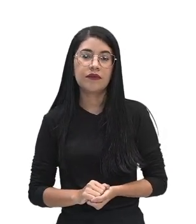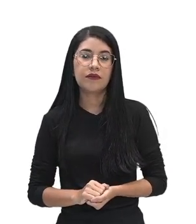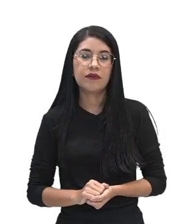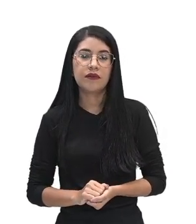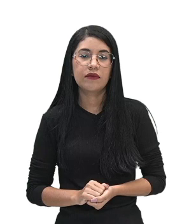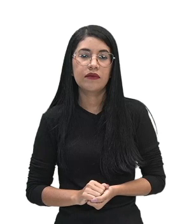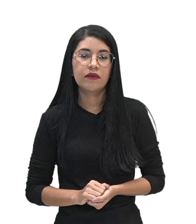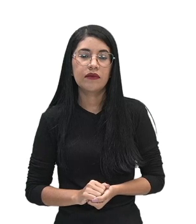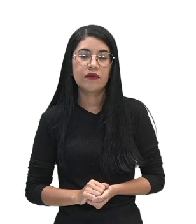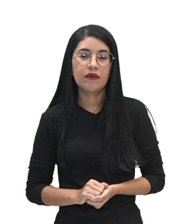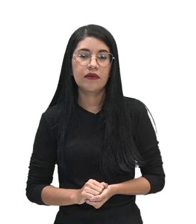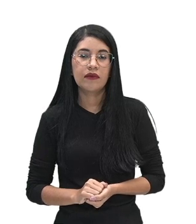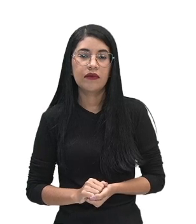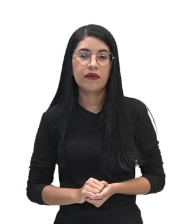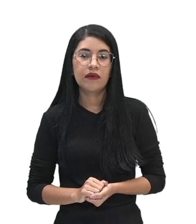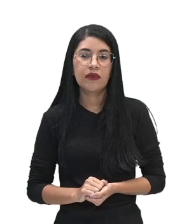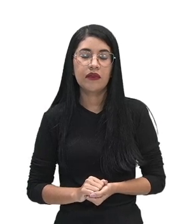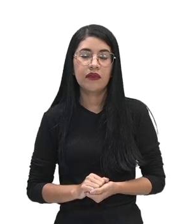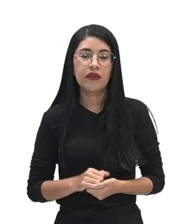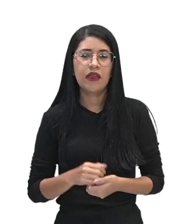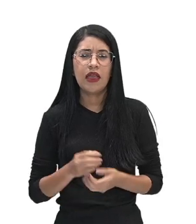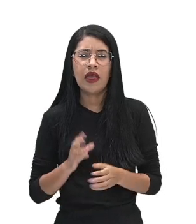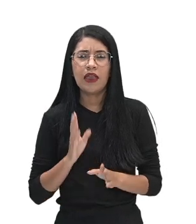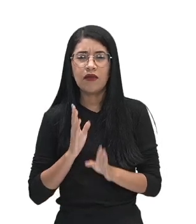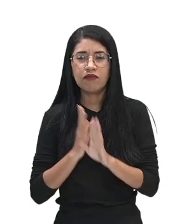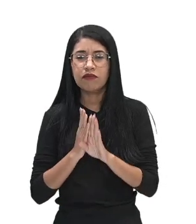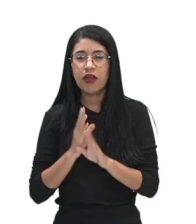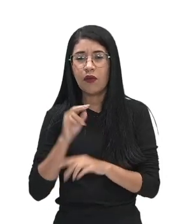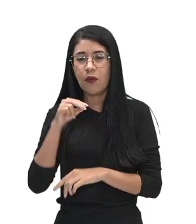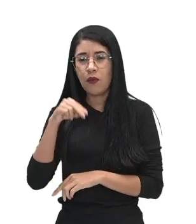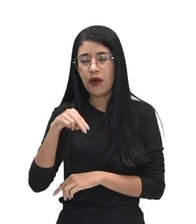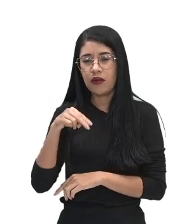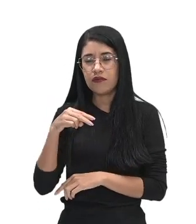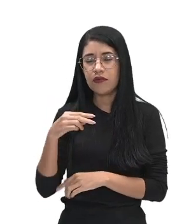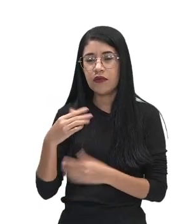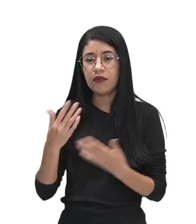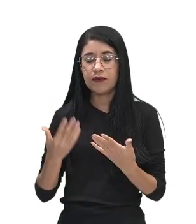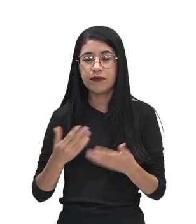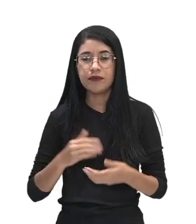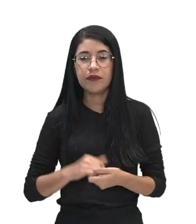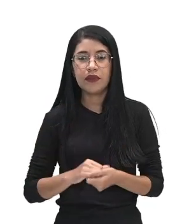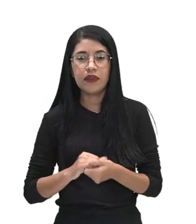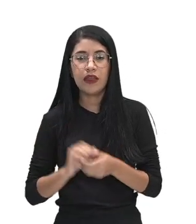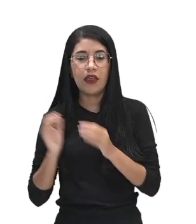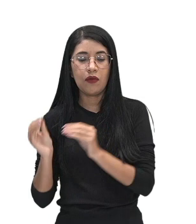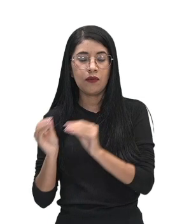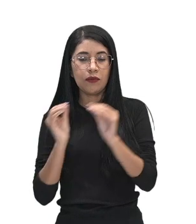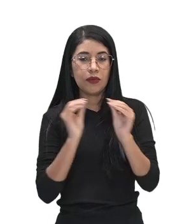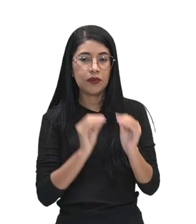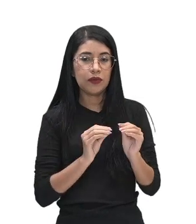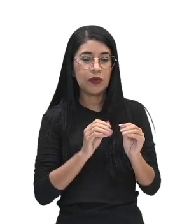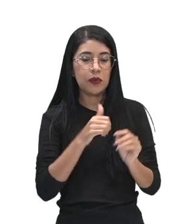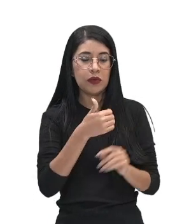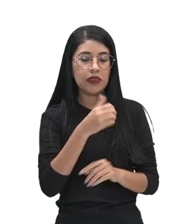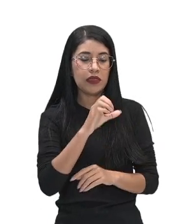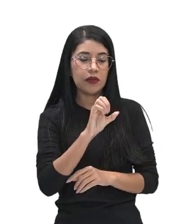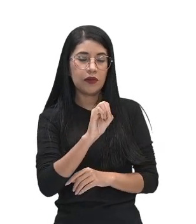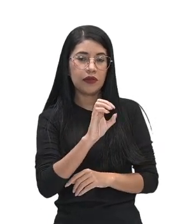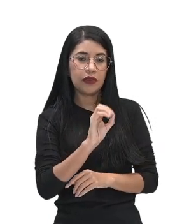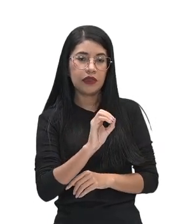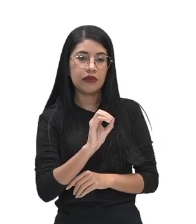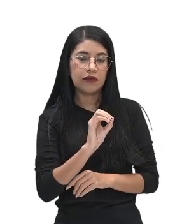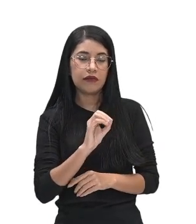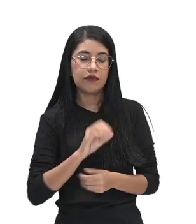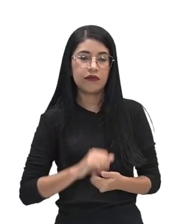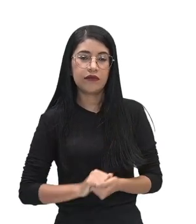Ok? E aí como é que eu faço para encontrar esse N, pessoal? Eu passo o 180 para o primeiro membro, então eu vou escrever, olha só, presta bem atenção.